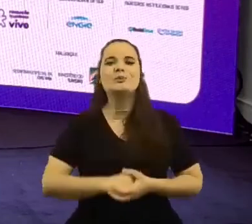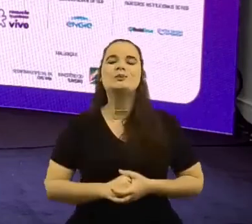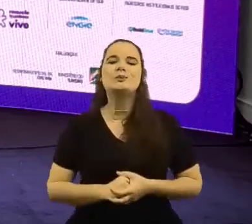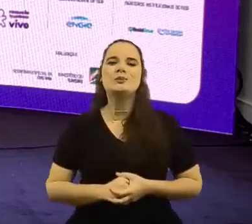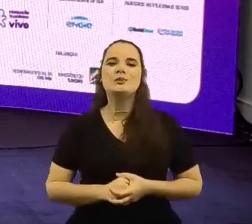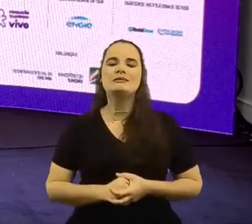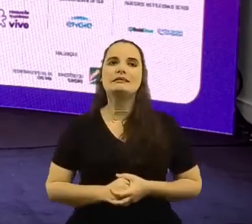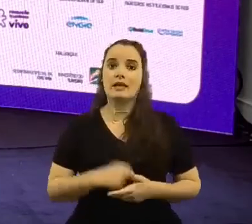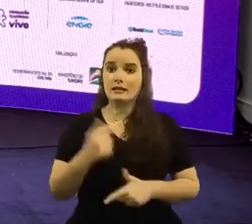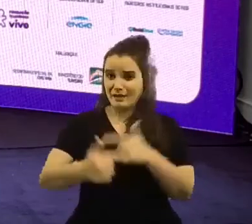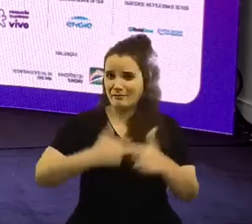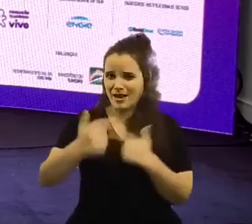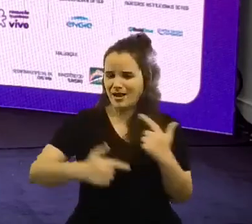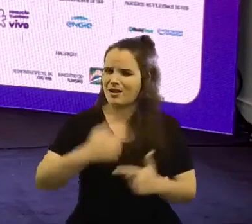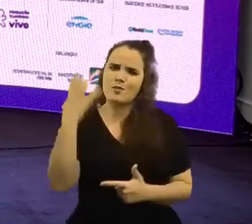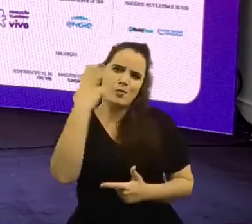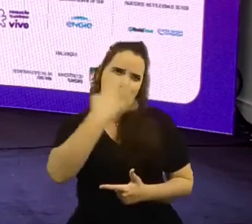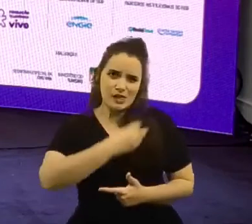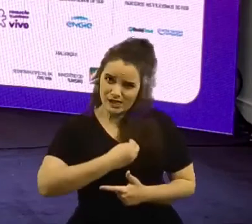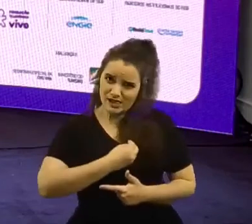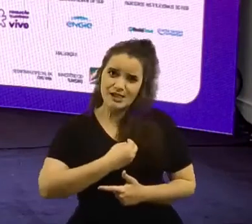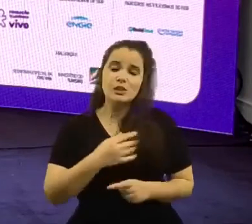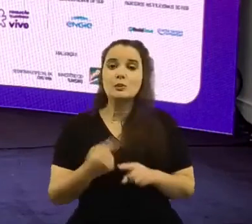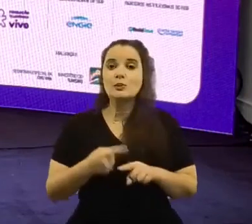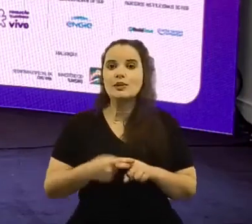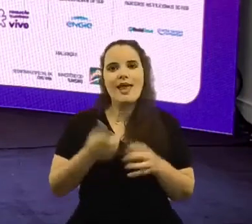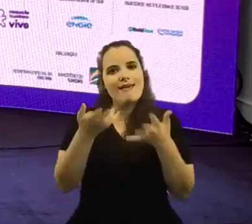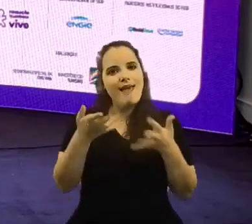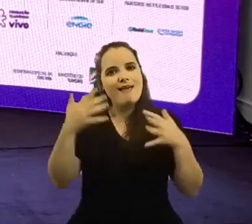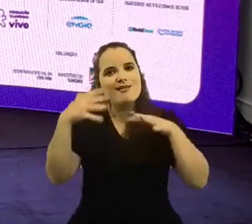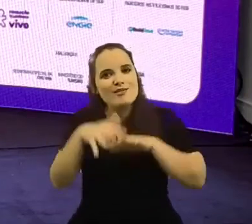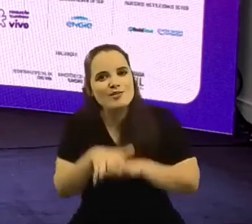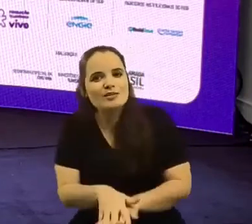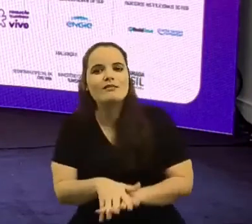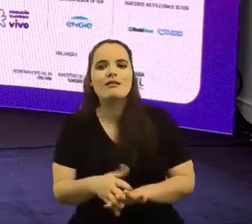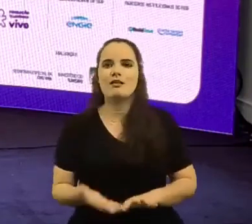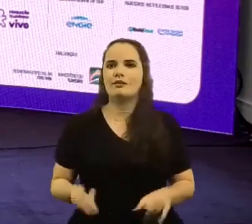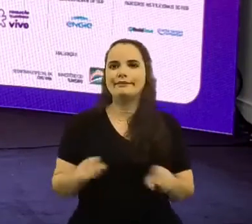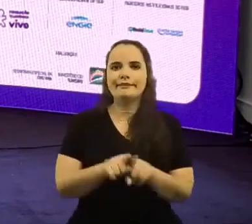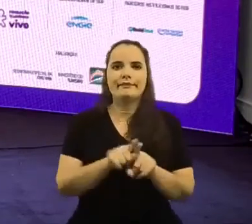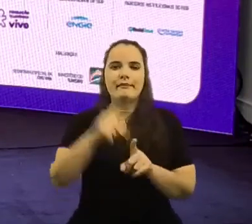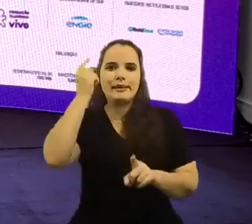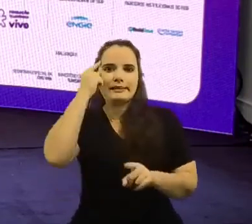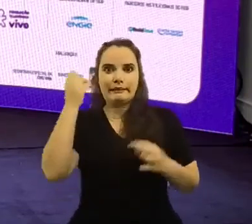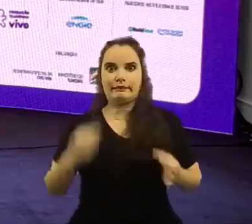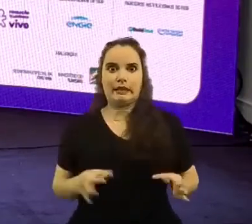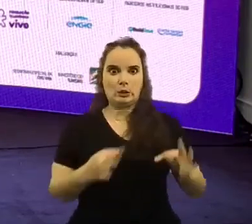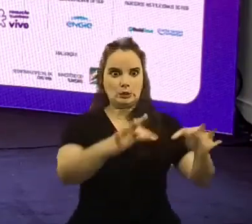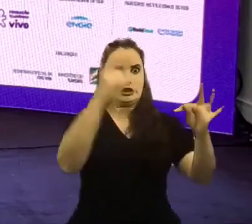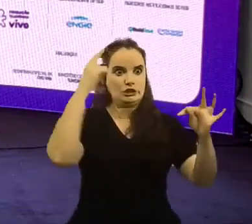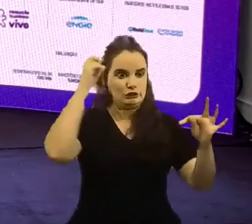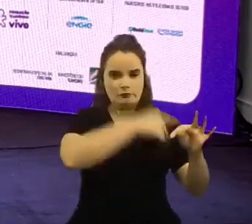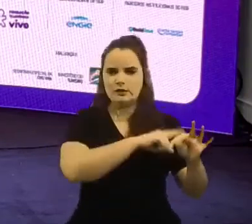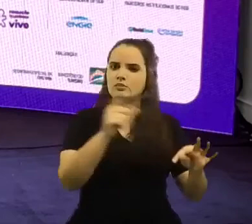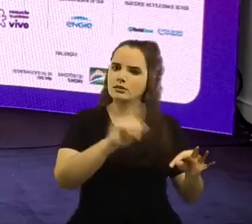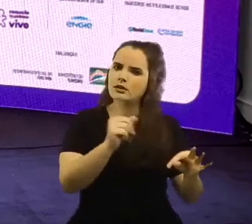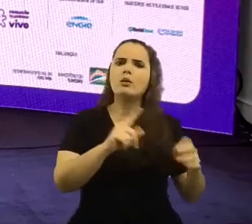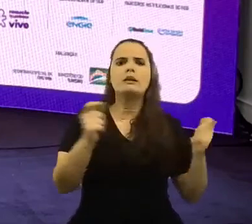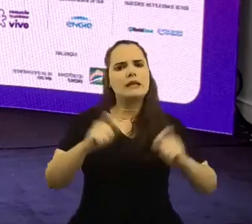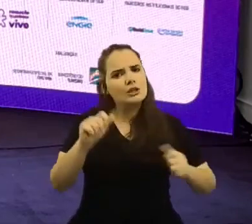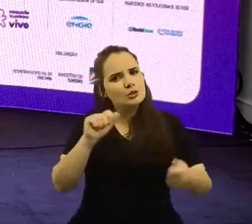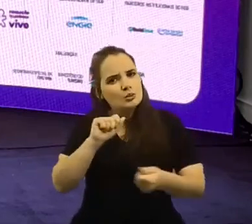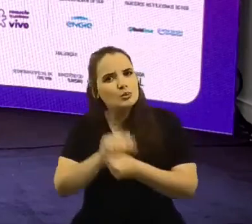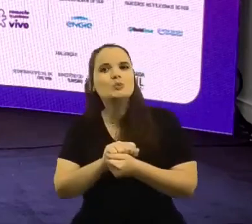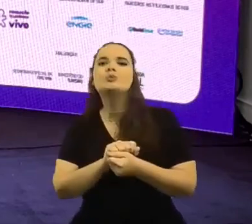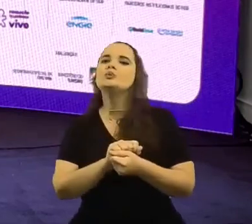lindo também, com esse desejo de inclusão, de desmistificar a tecnologia, de levar todo mundo junto. E, de novo, a gente entende